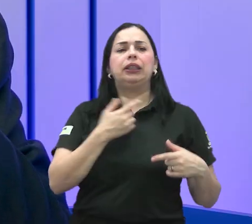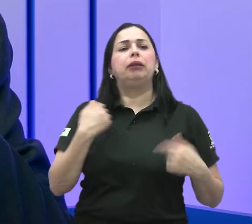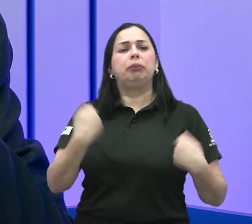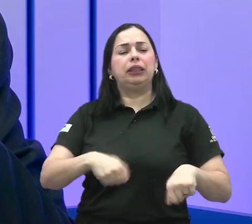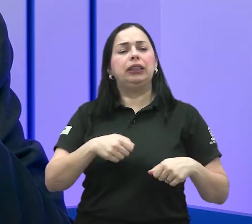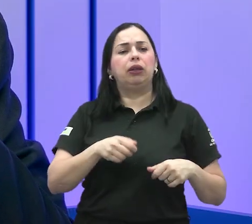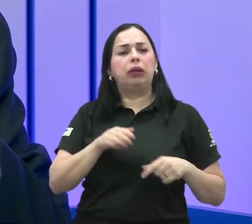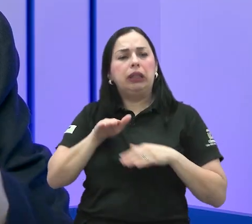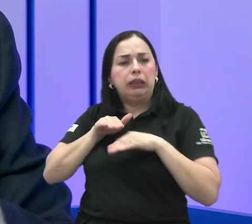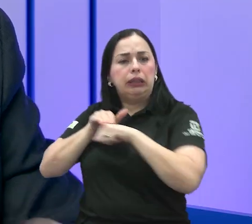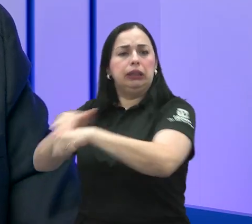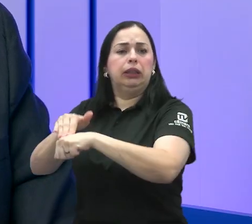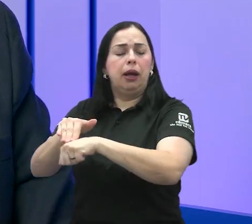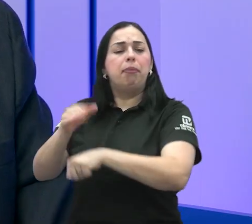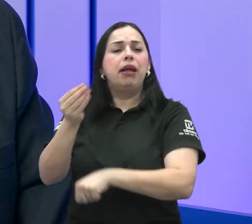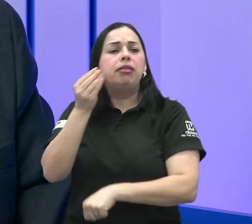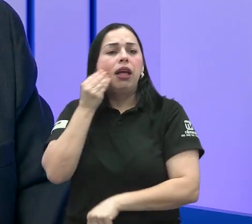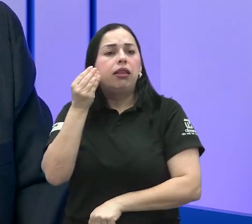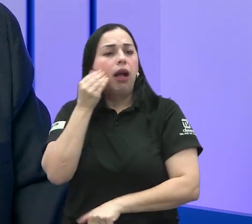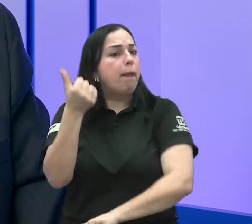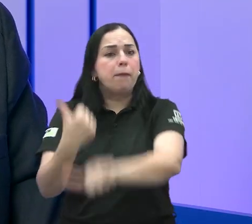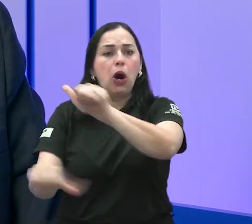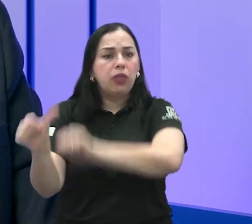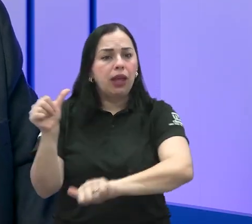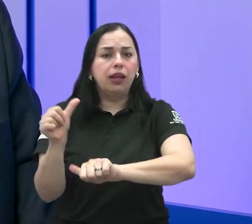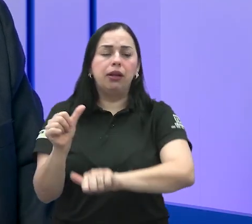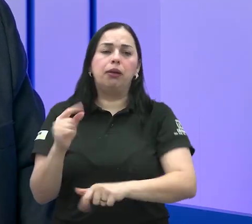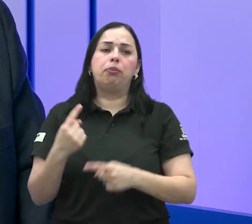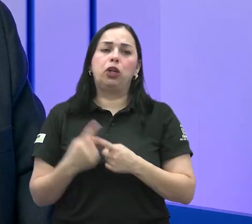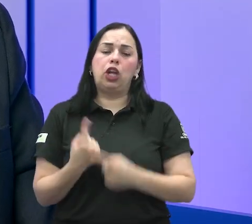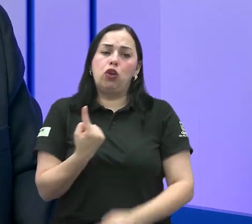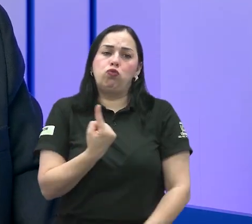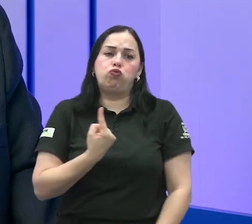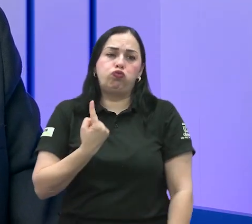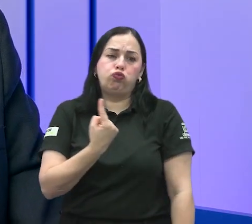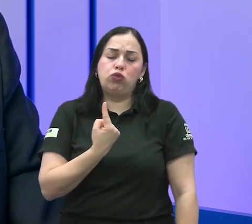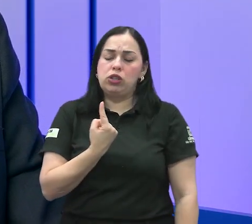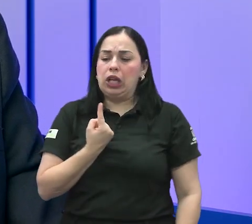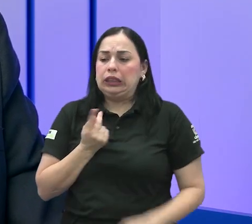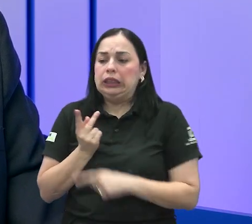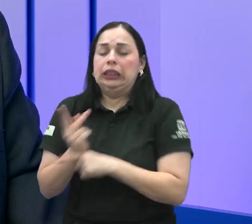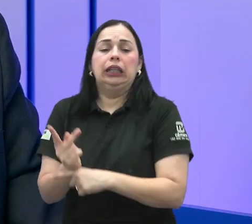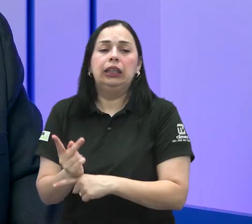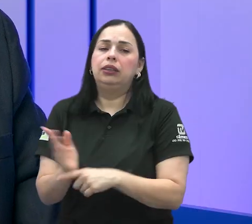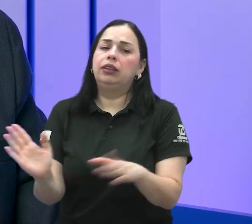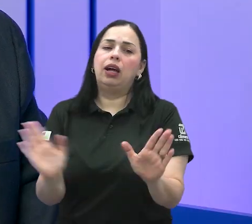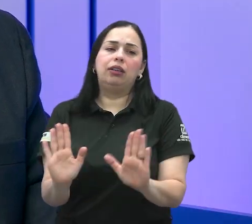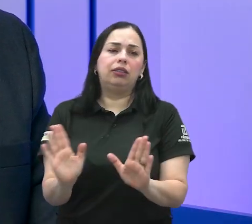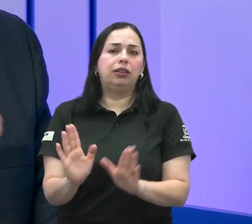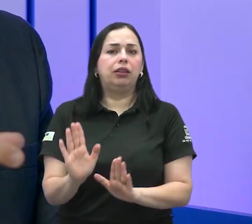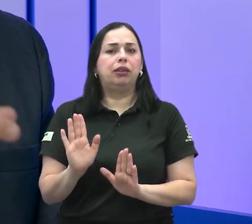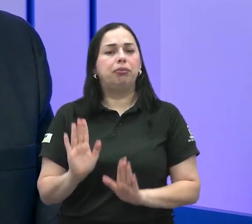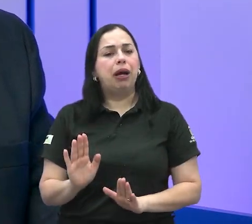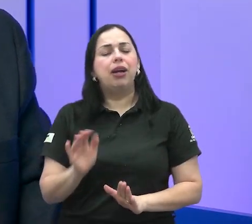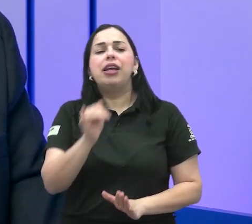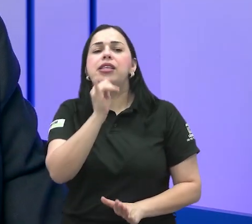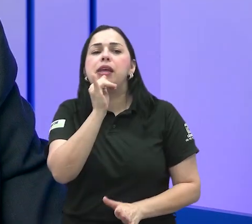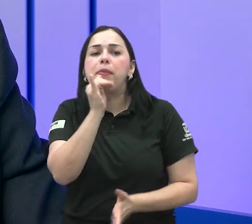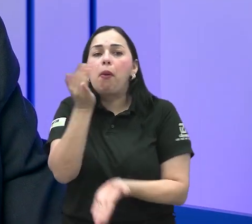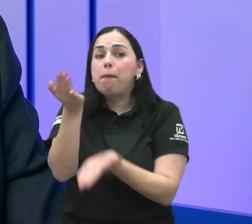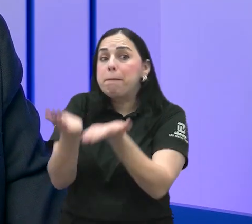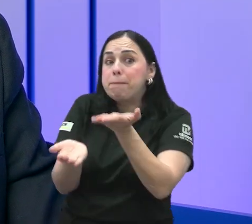como instituição para tentar reparar isso, porque um só deles não vai atrás. Então é uma pequena diferença no